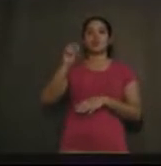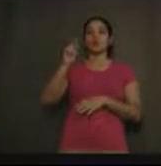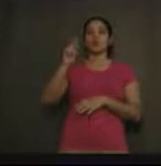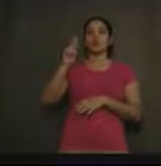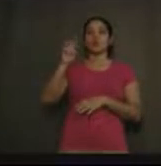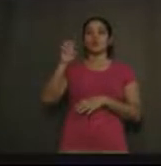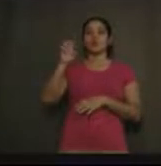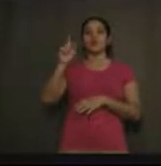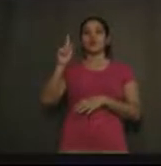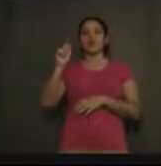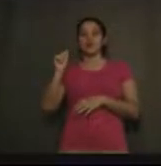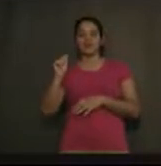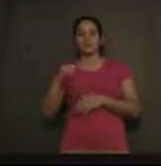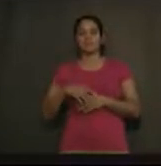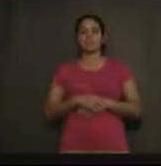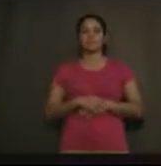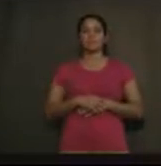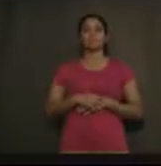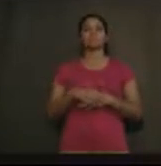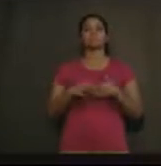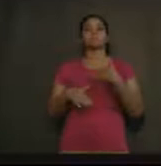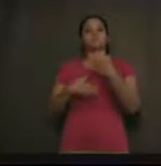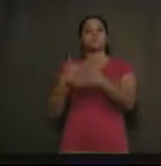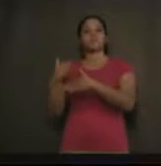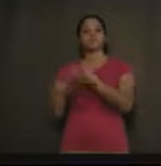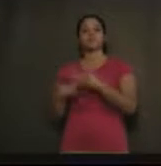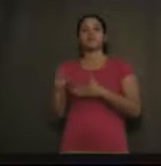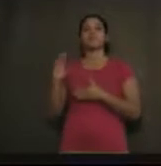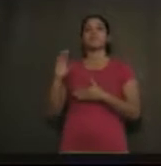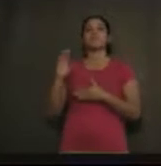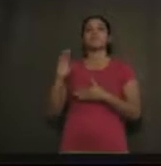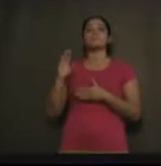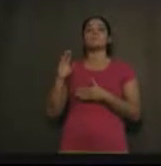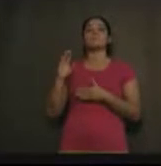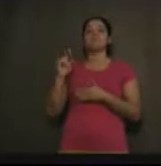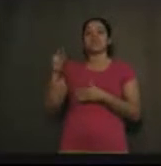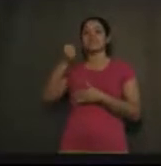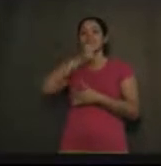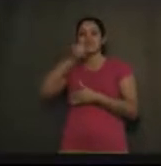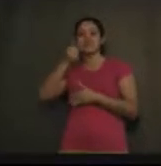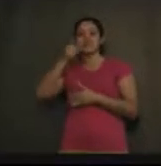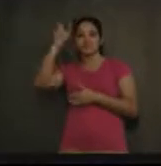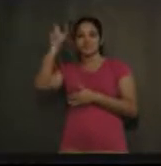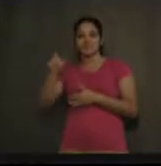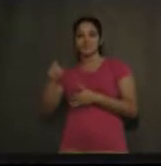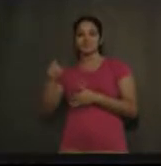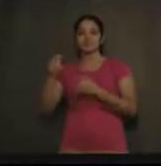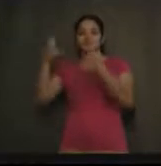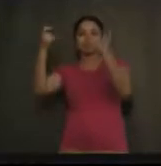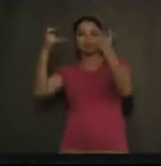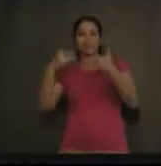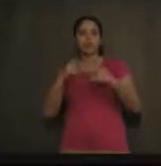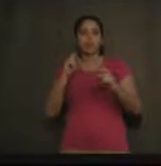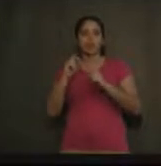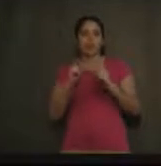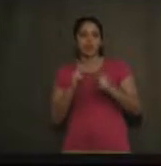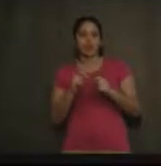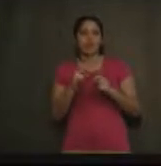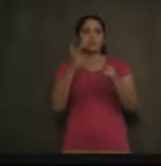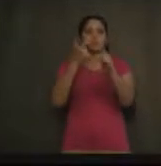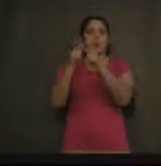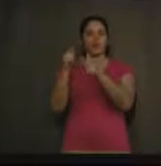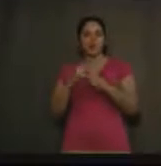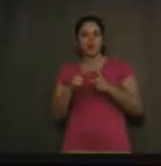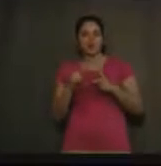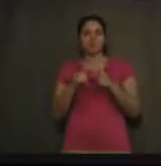numa entrevista com o biógrafo que eu li, ele explicou que o problema de escrever a biografia de duas pessoas tão diferentes quanto